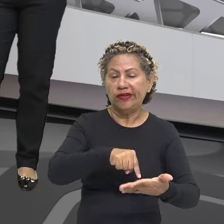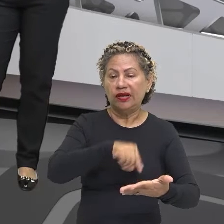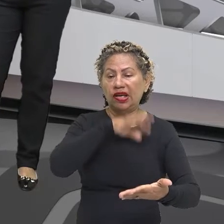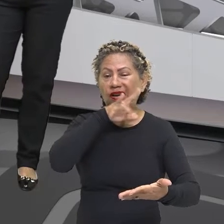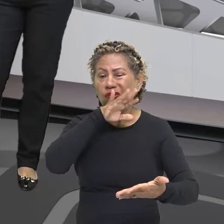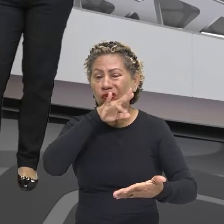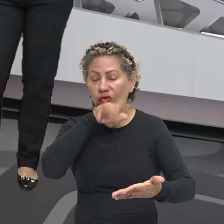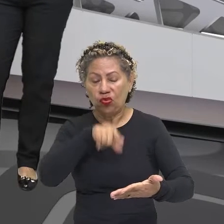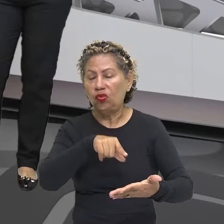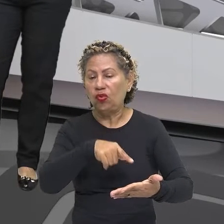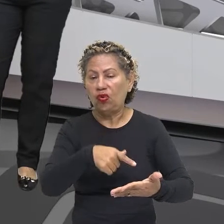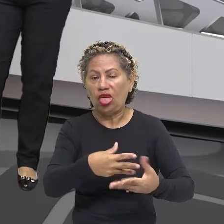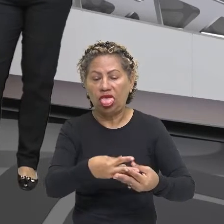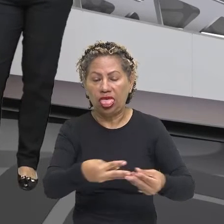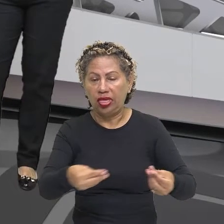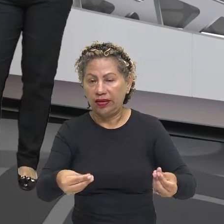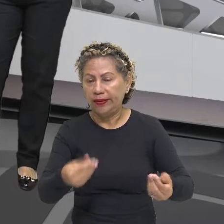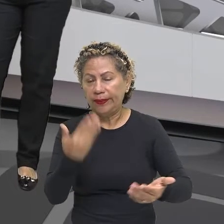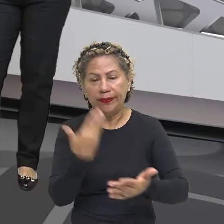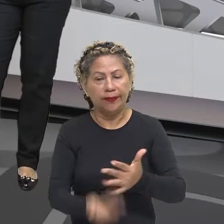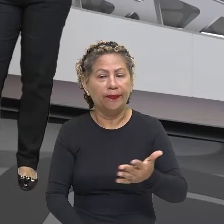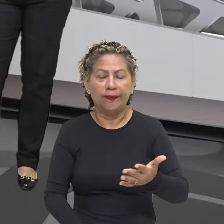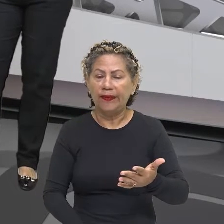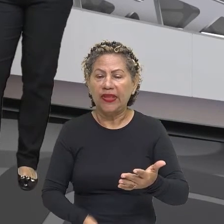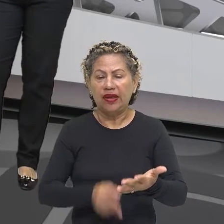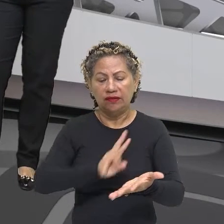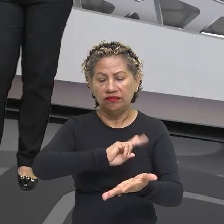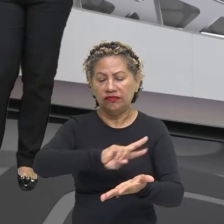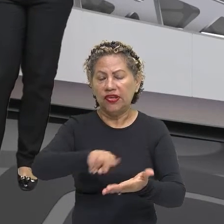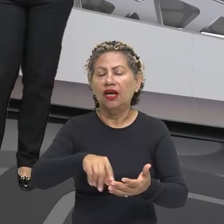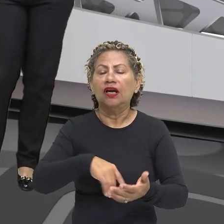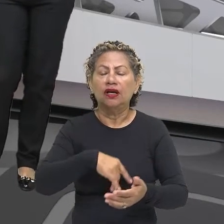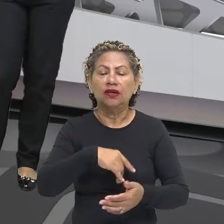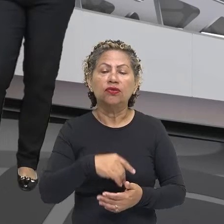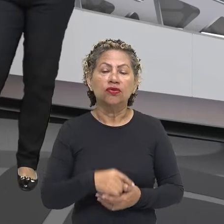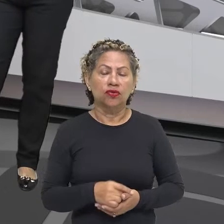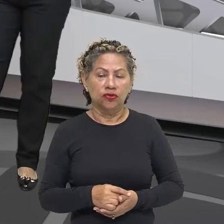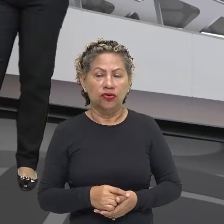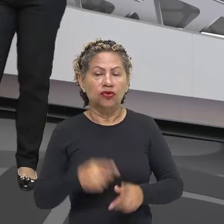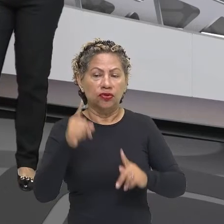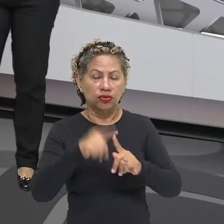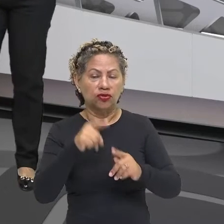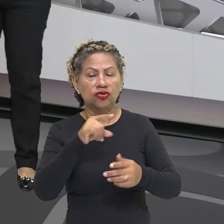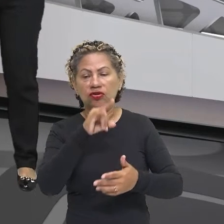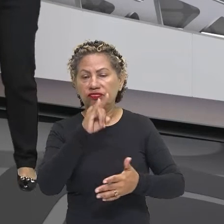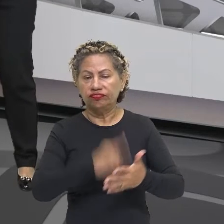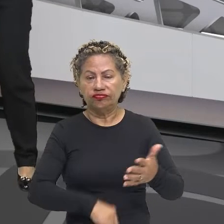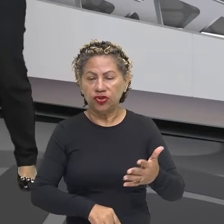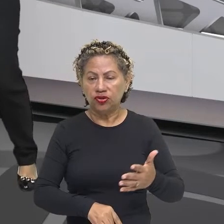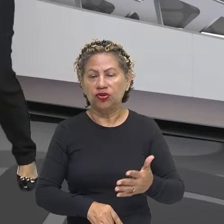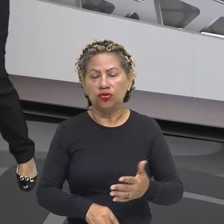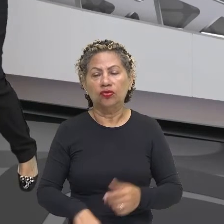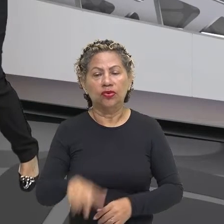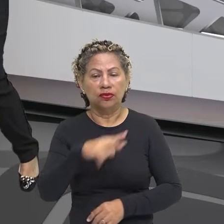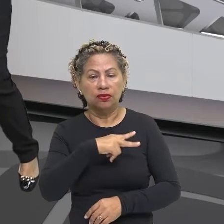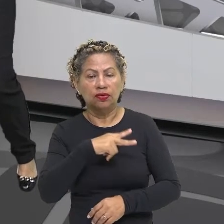com o computador ou mesmo um ataque do tipo ransomware, vocês lembram que eu falei